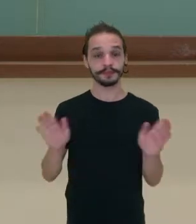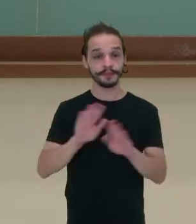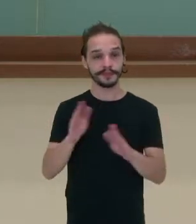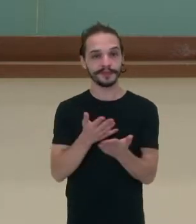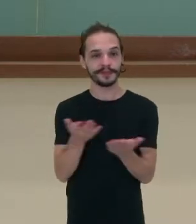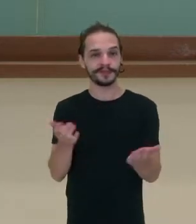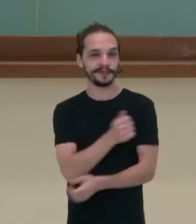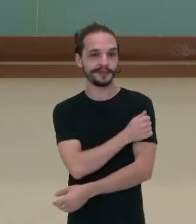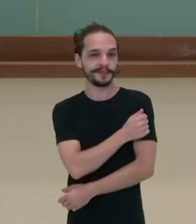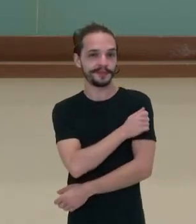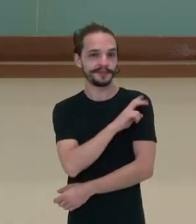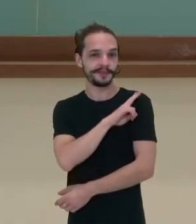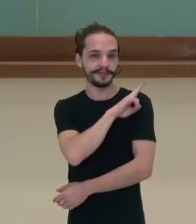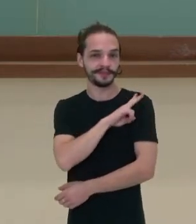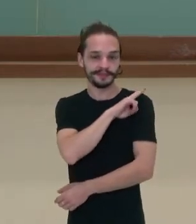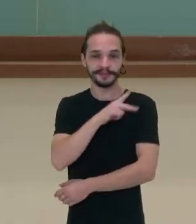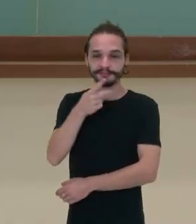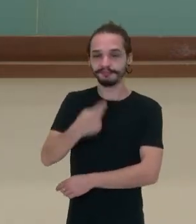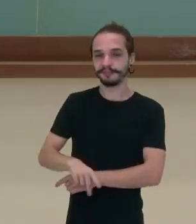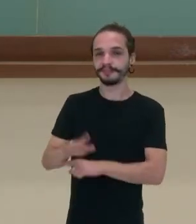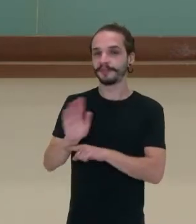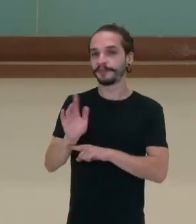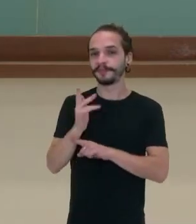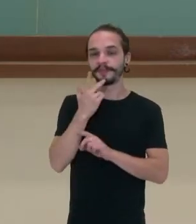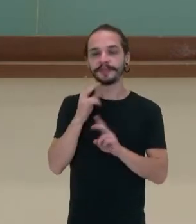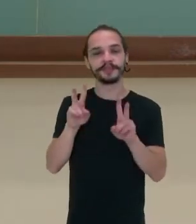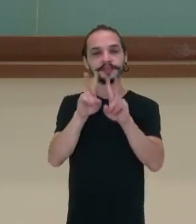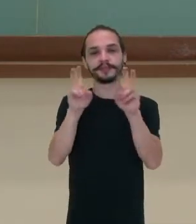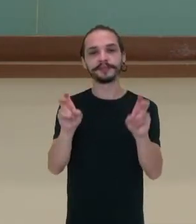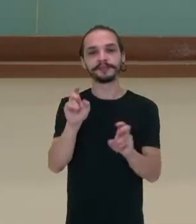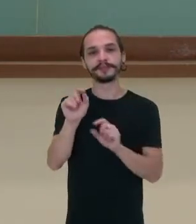Olá, estudante da segunda série. Nesse vídeo, nós vamos falar sobre